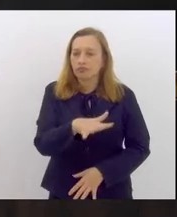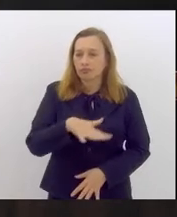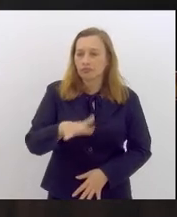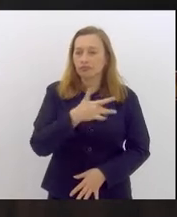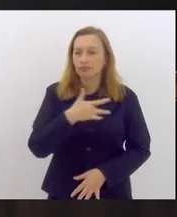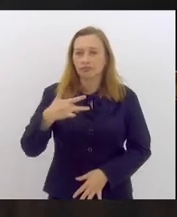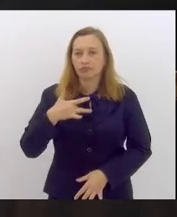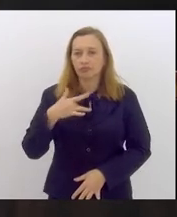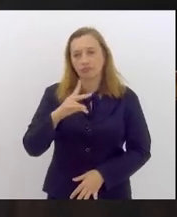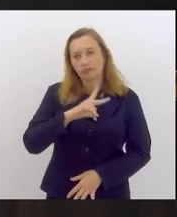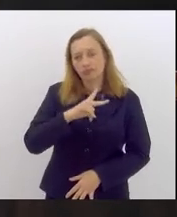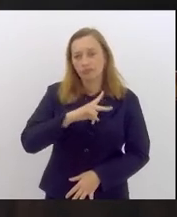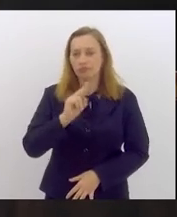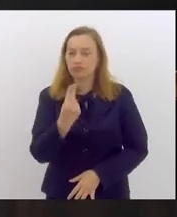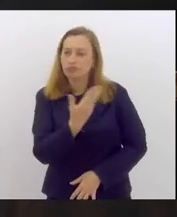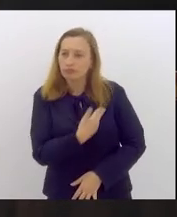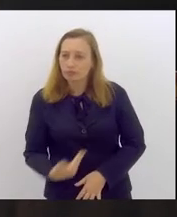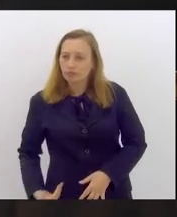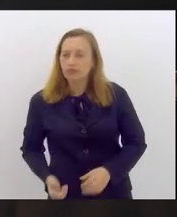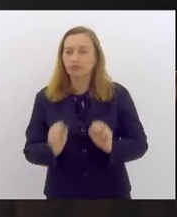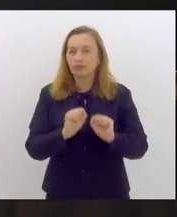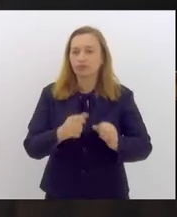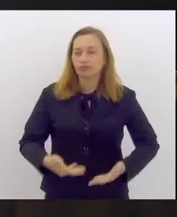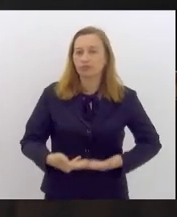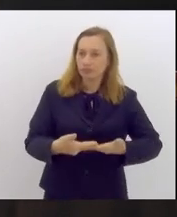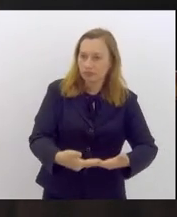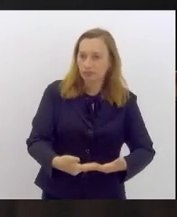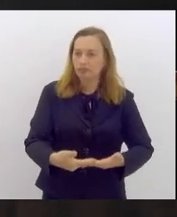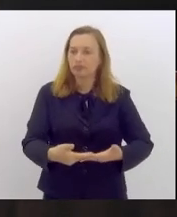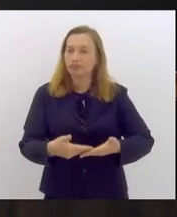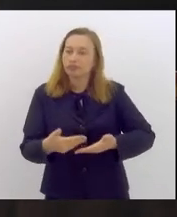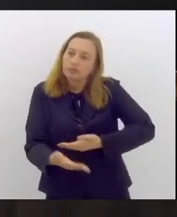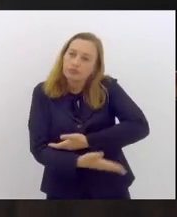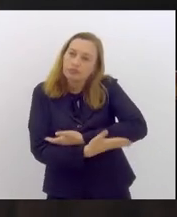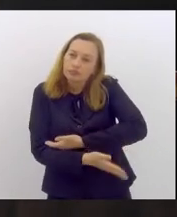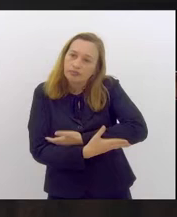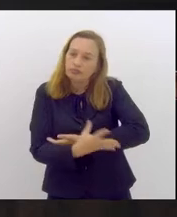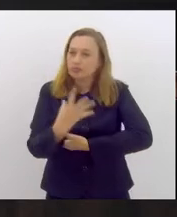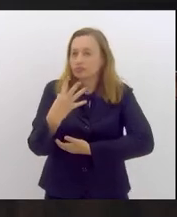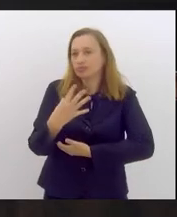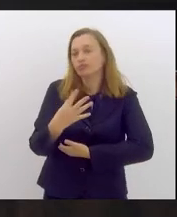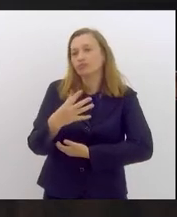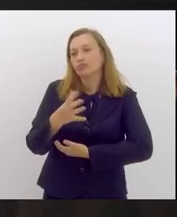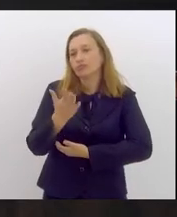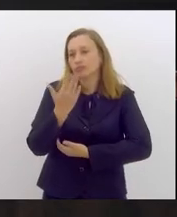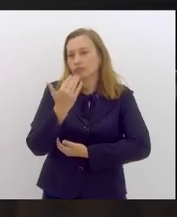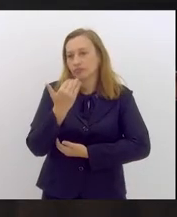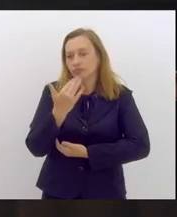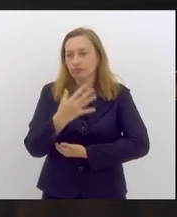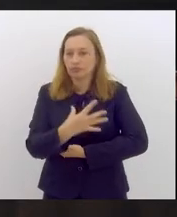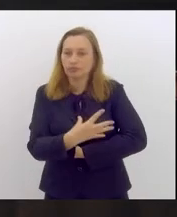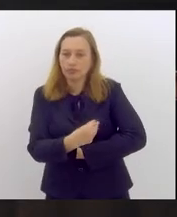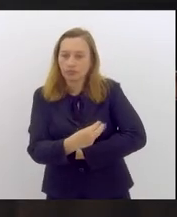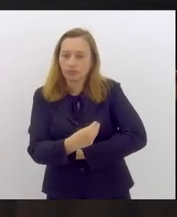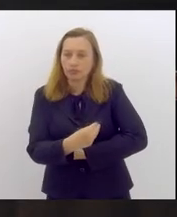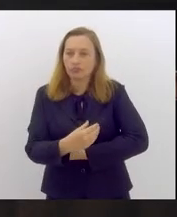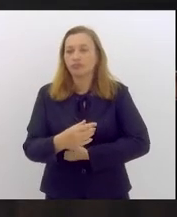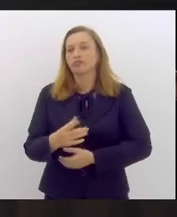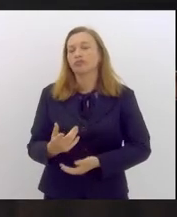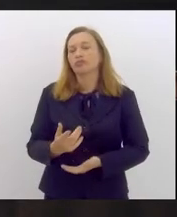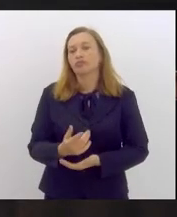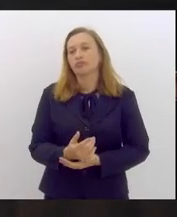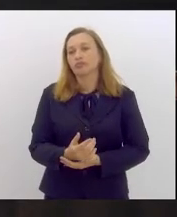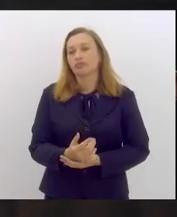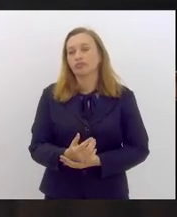ou privados, somente poderão oferecer aos recém-nascidos alimentação complementar quando observado queda de índice